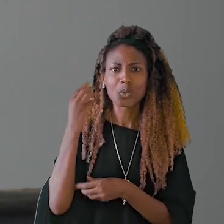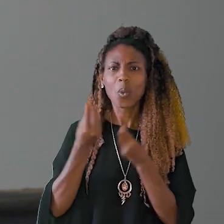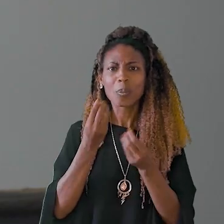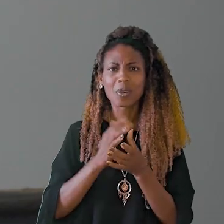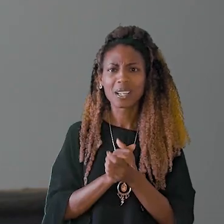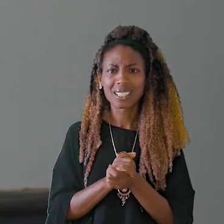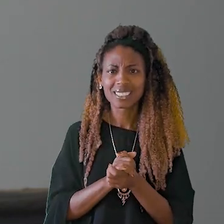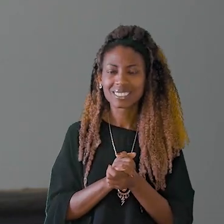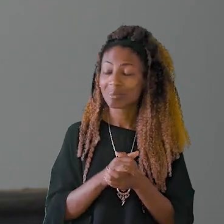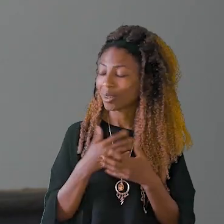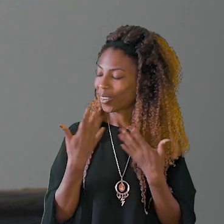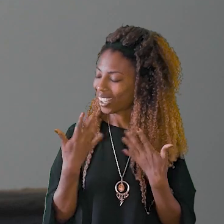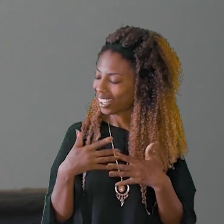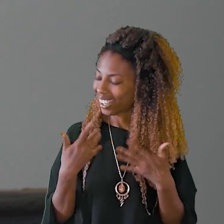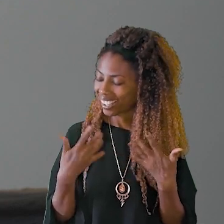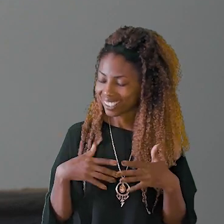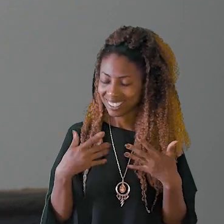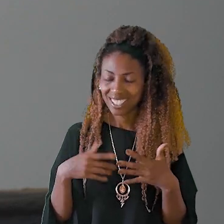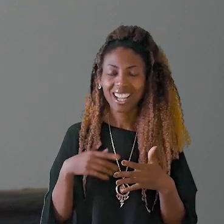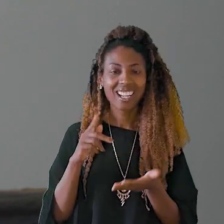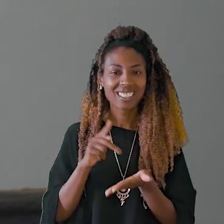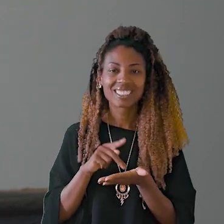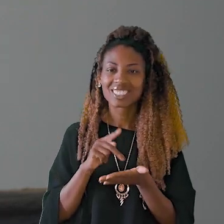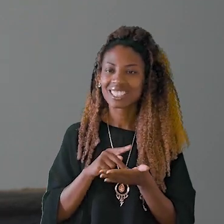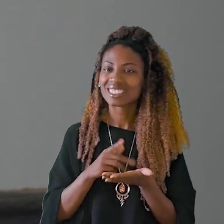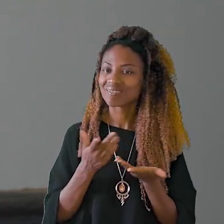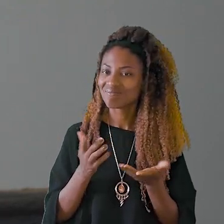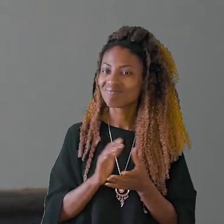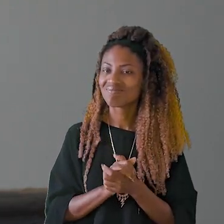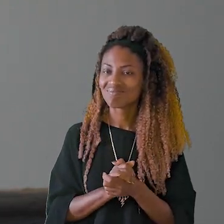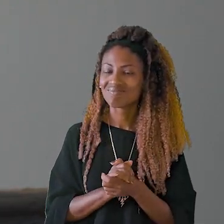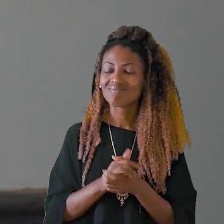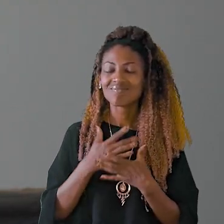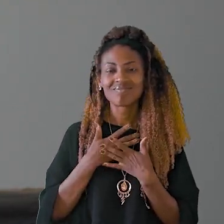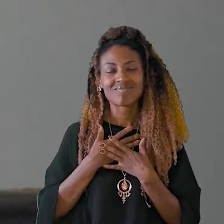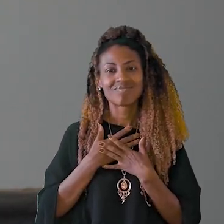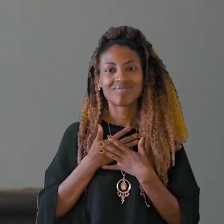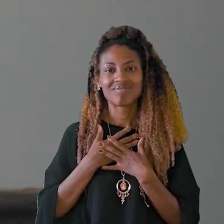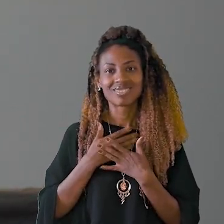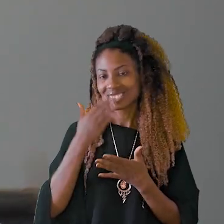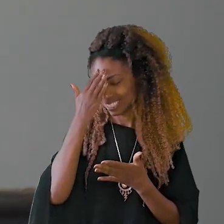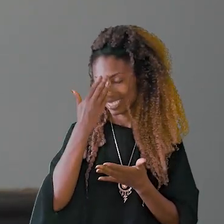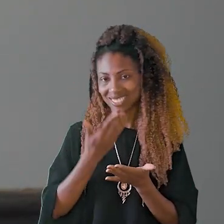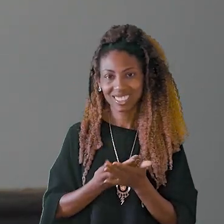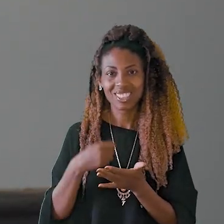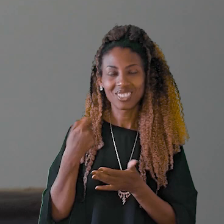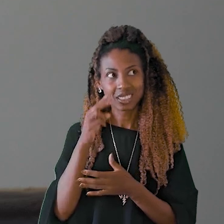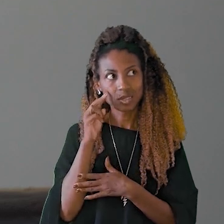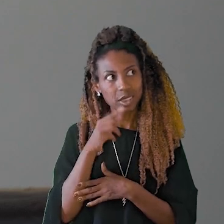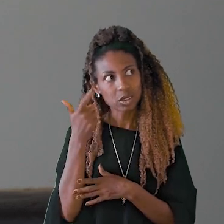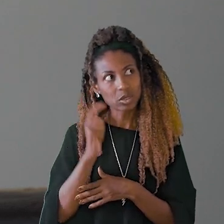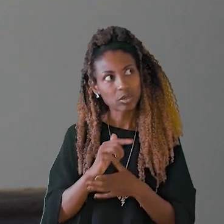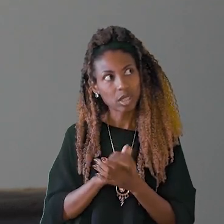Até hoje eu não acredito, gente. Pra mim, não, realmente, gente, de verdade, de coração. Pra mim, eu ainda não acredito. Eu tenho que assistir as coisas